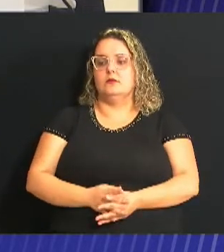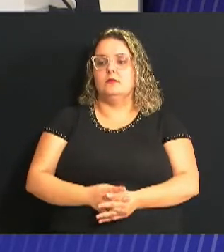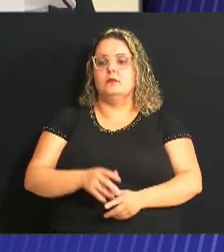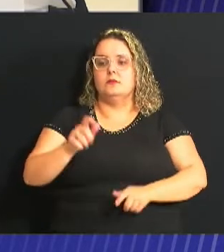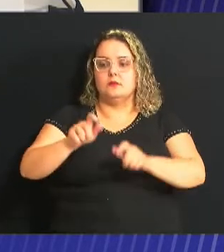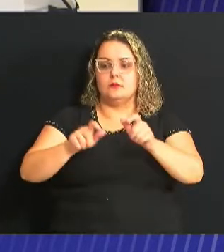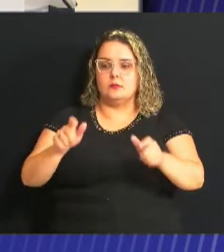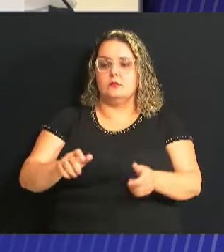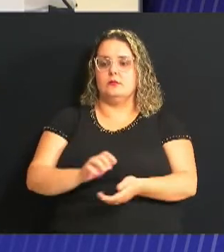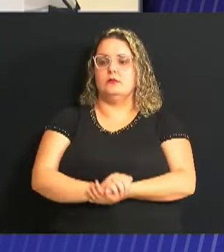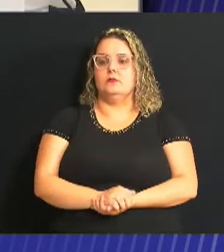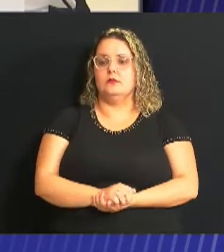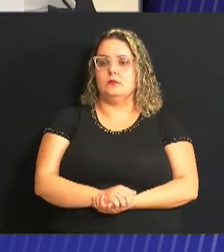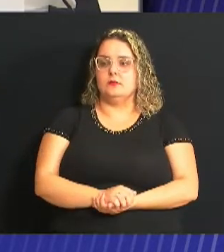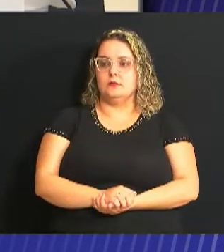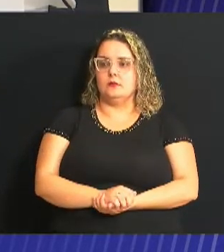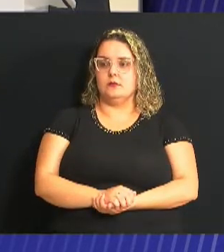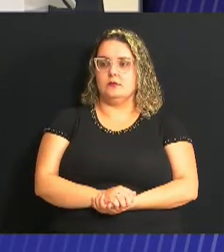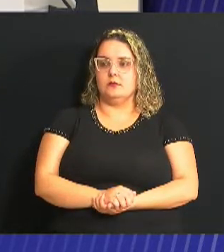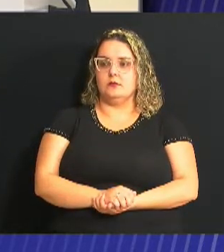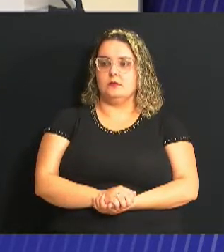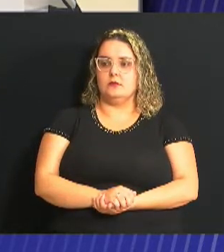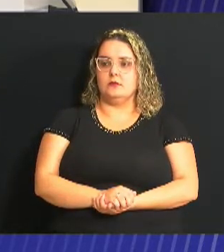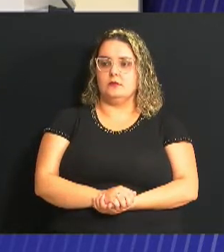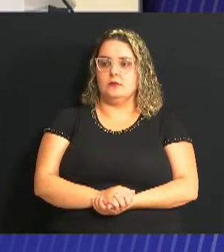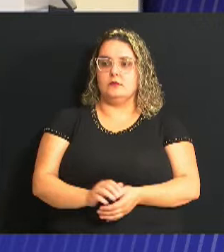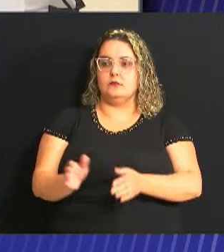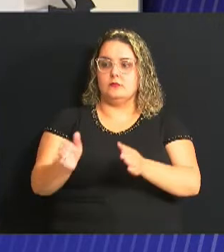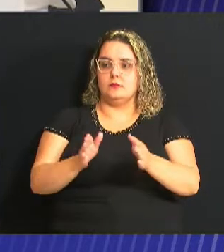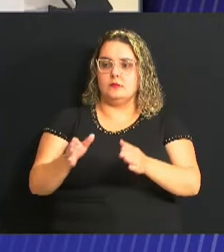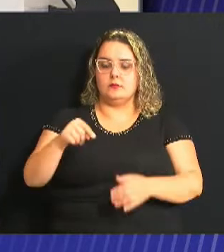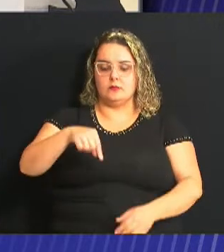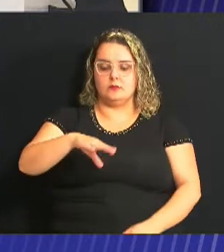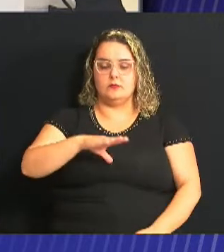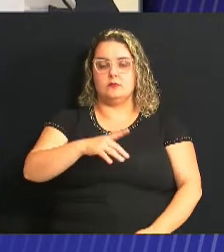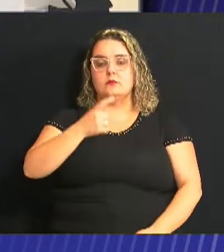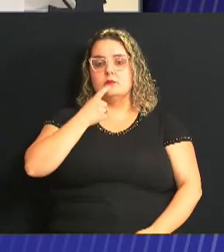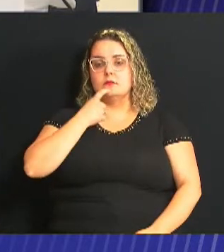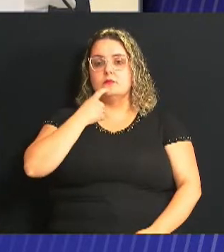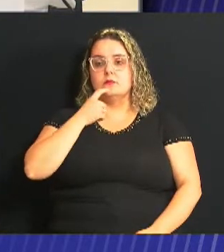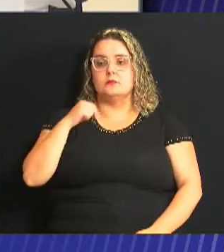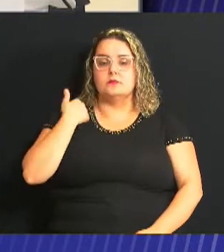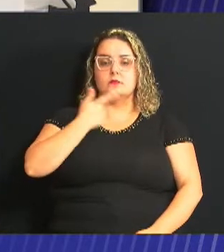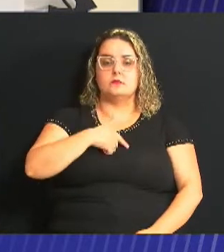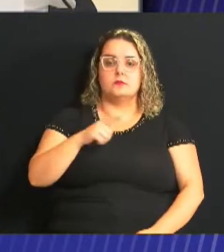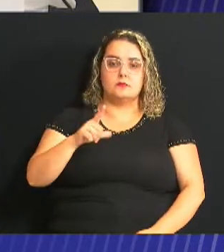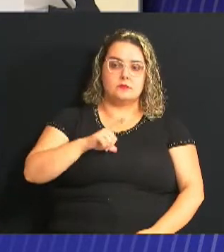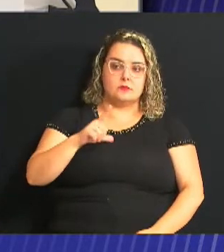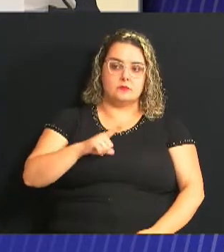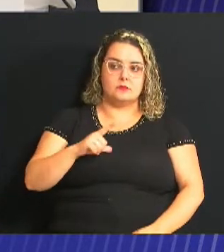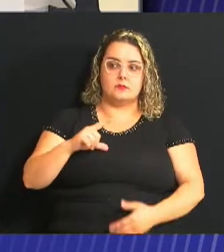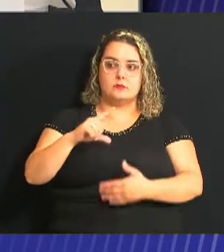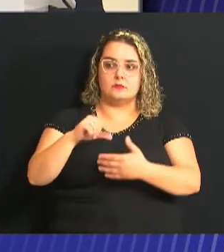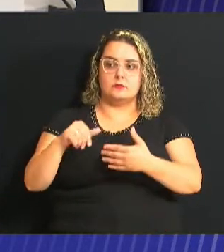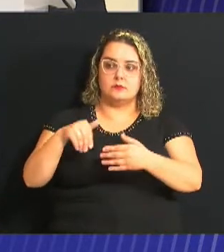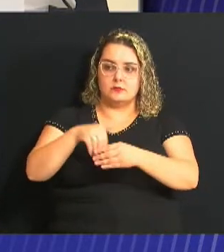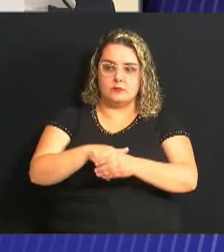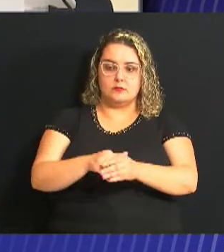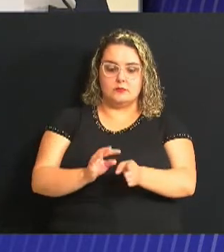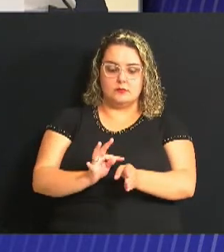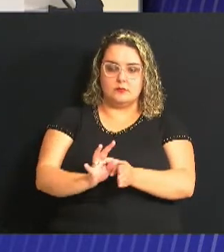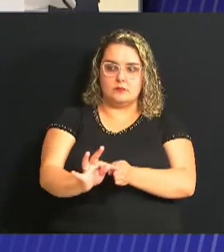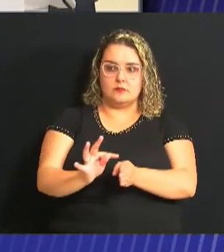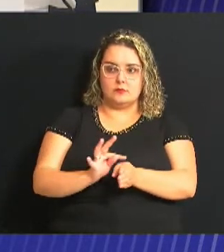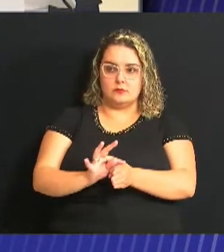pessoas. Uma certa ocasião aqui em Campinas, nós íamos ter a eleição do Conselho Tutelar.